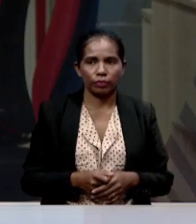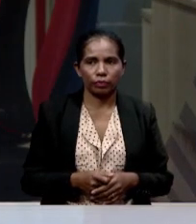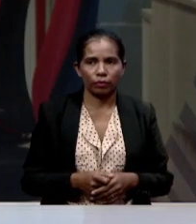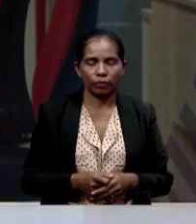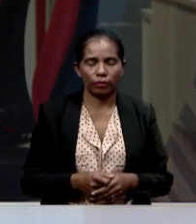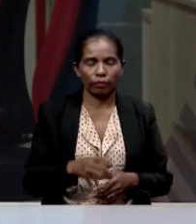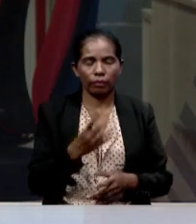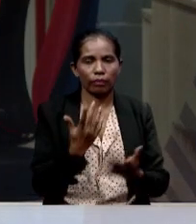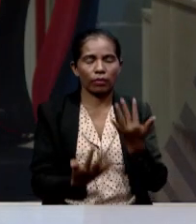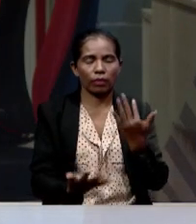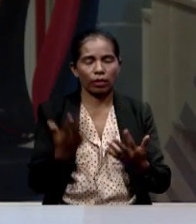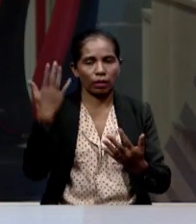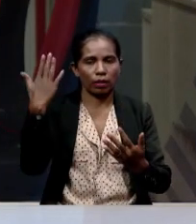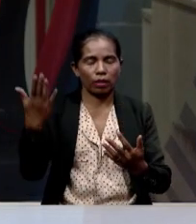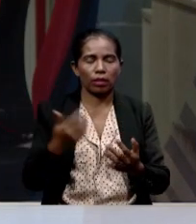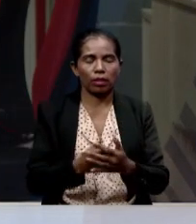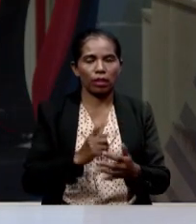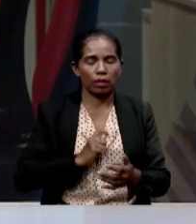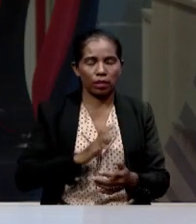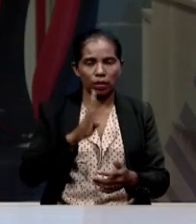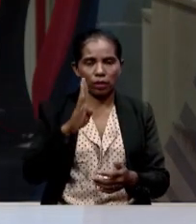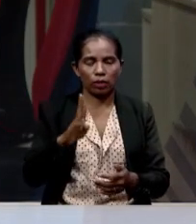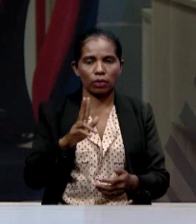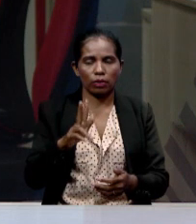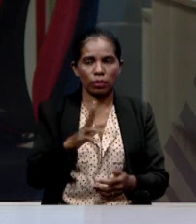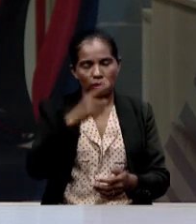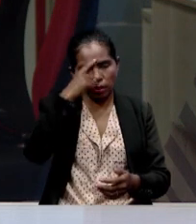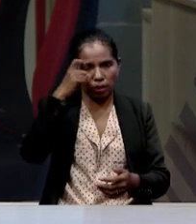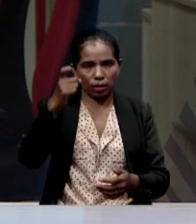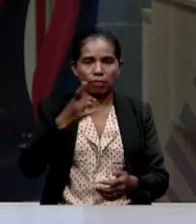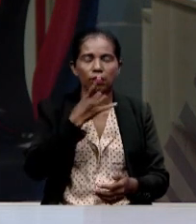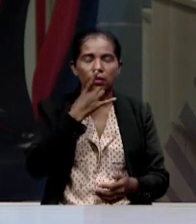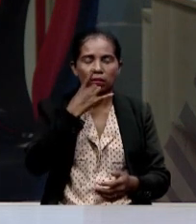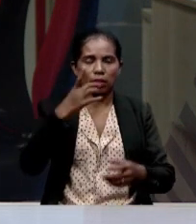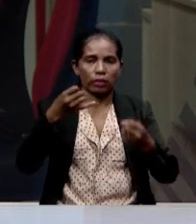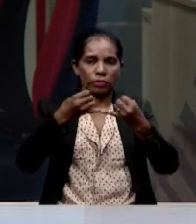Incêndio e armazém Patrimônio Estado Tassitolo tamba circuito eletricidade.